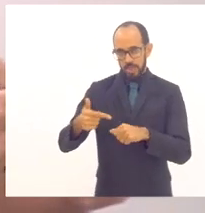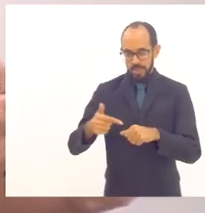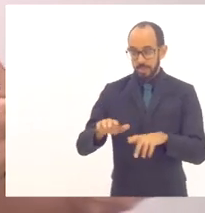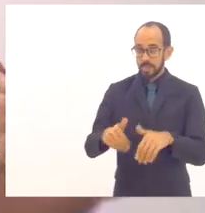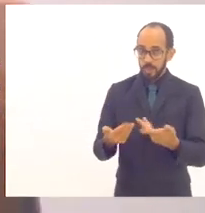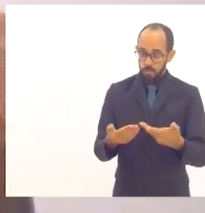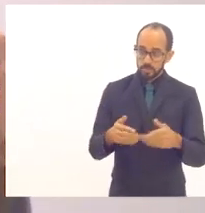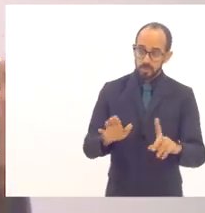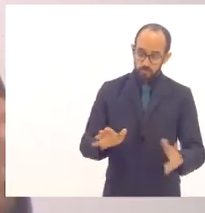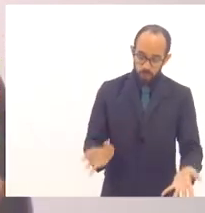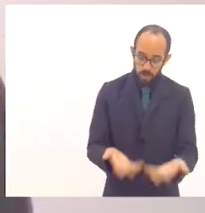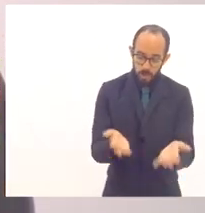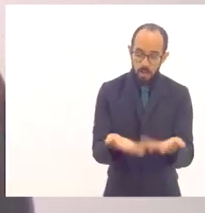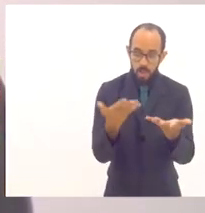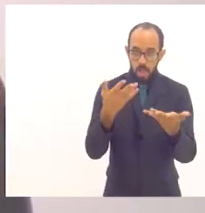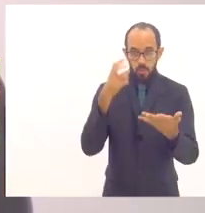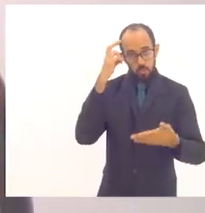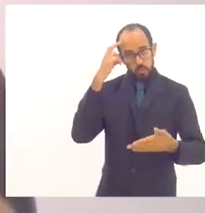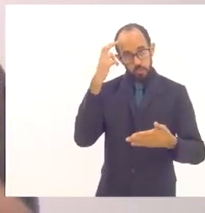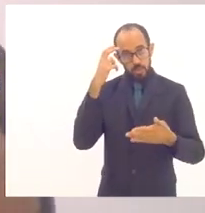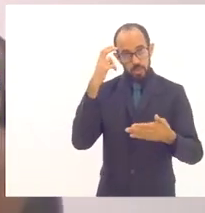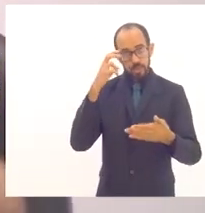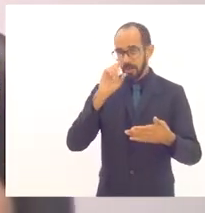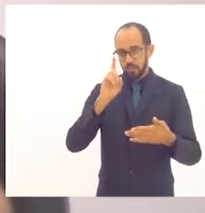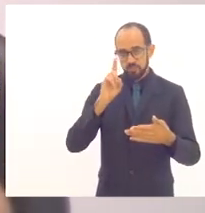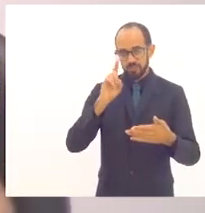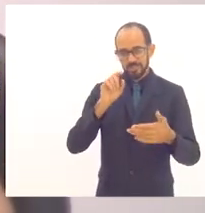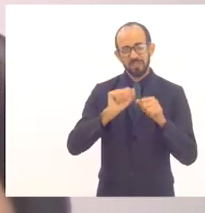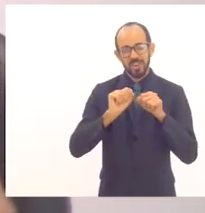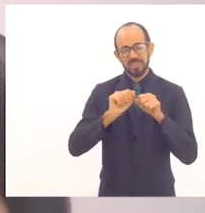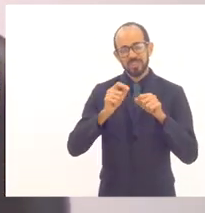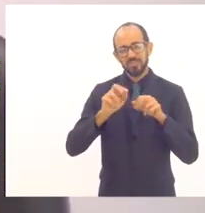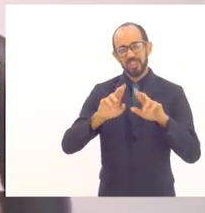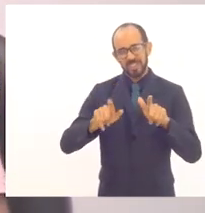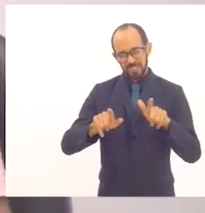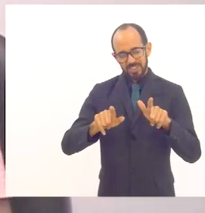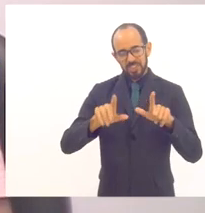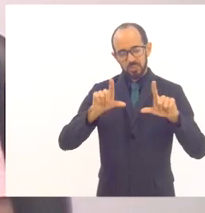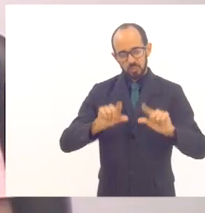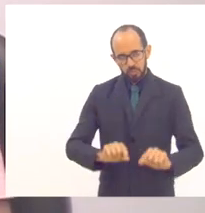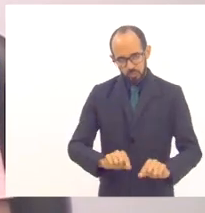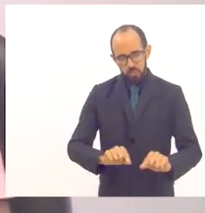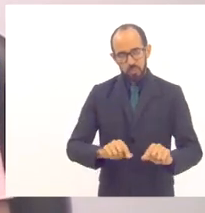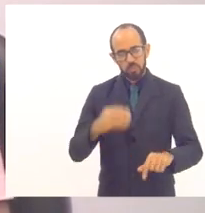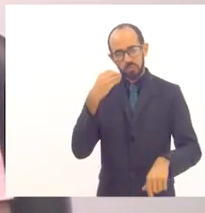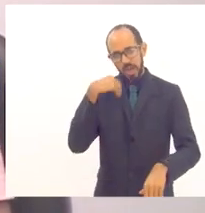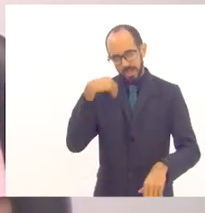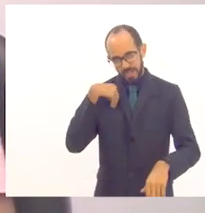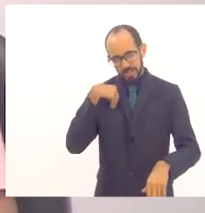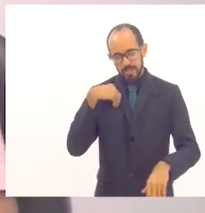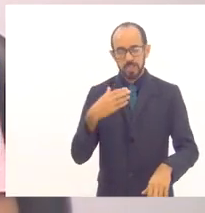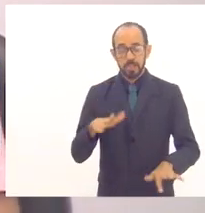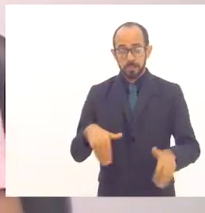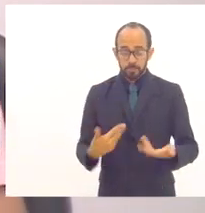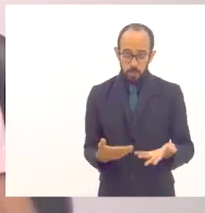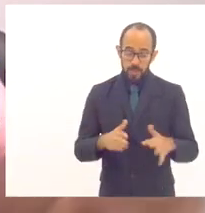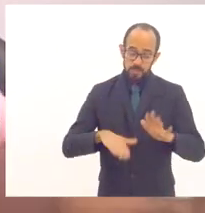prática cultural, eu estou enfraquecendo. Então, a gente alerta. Outras vezes, o PL...